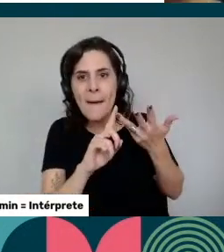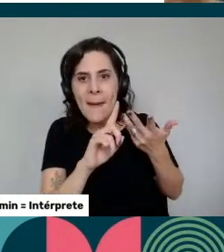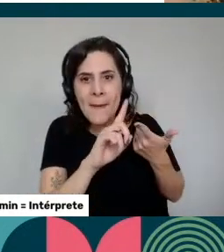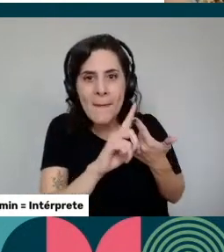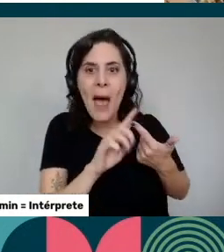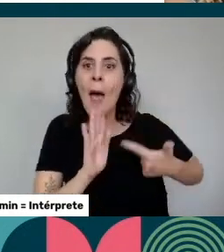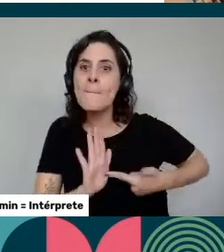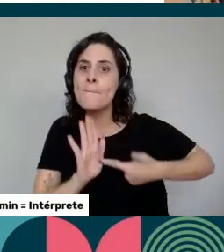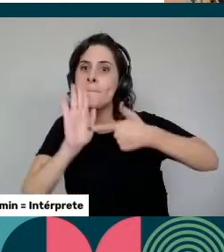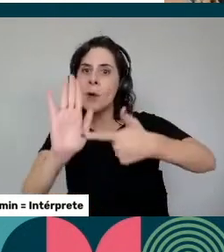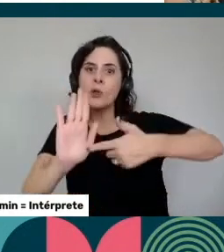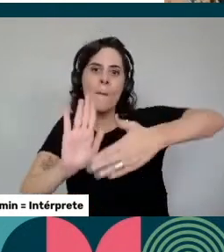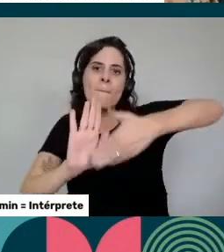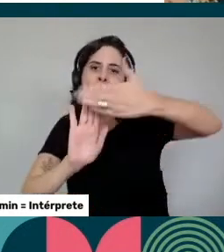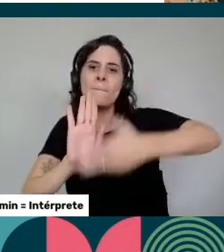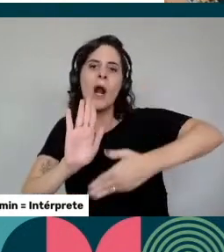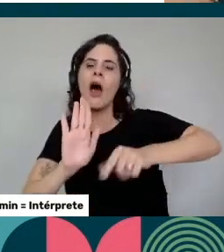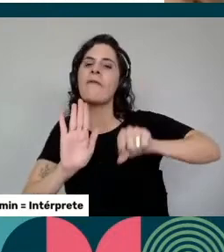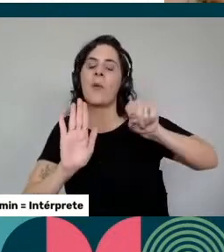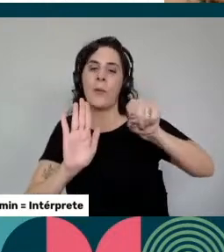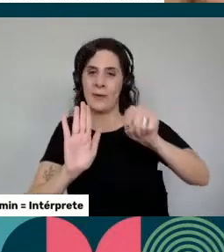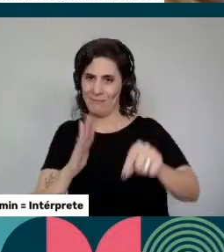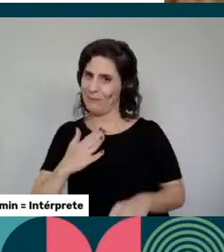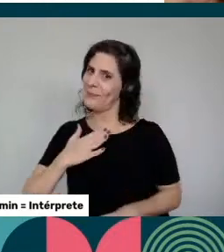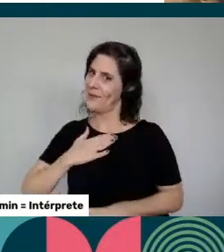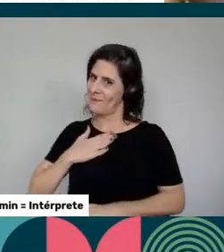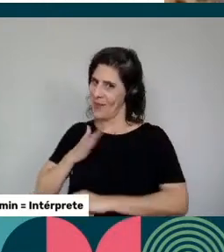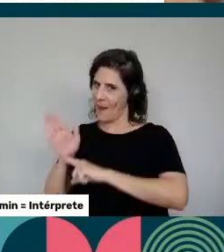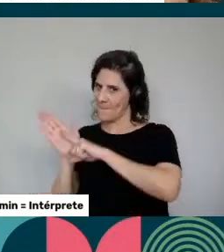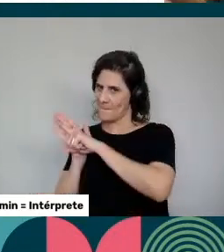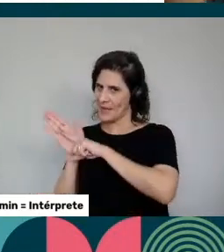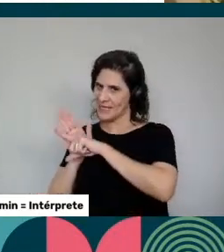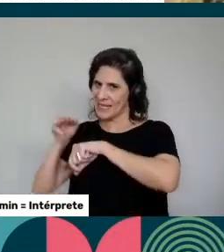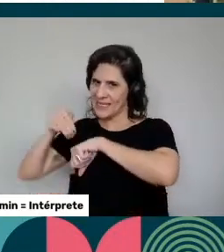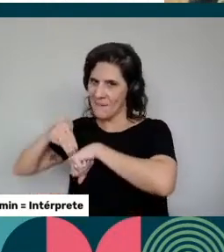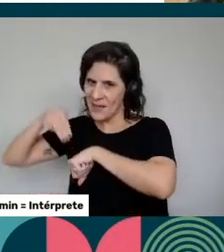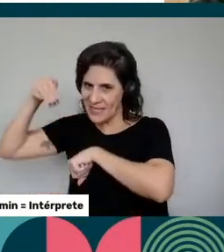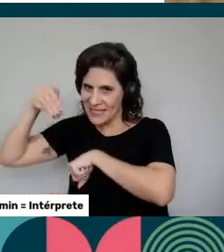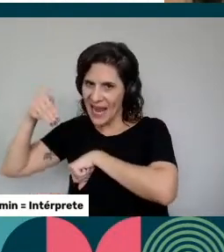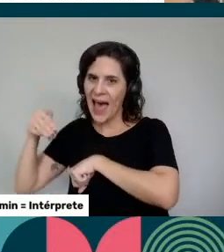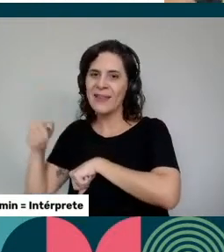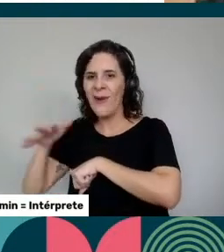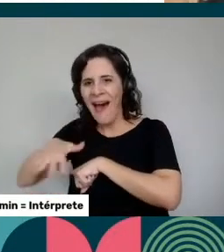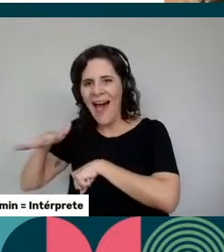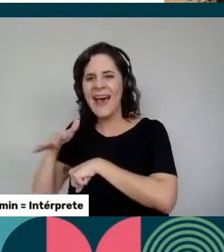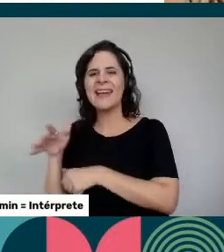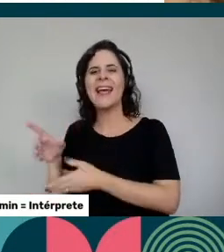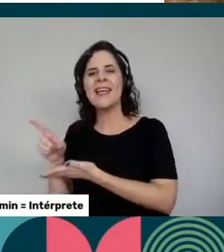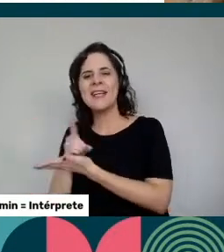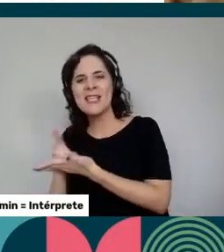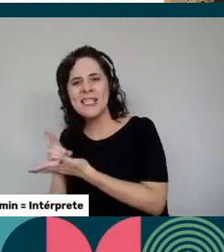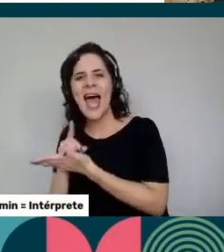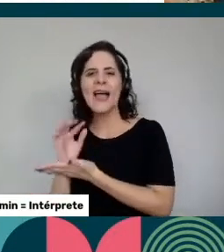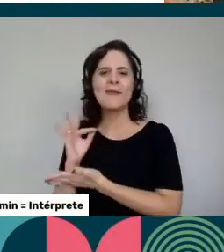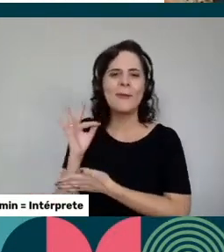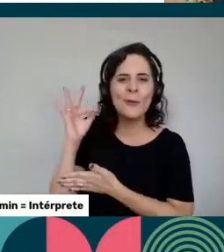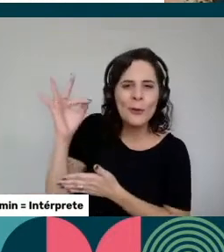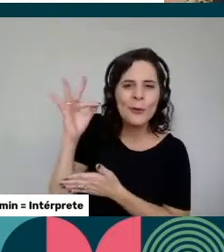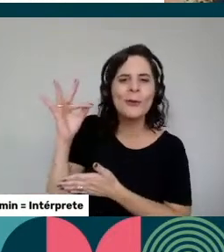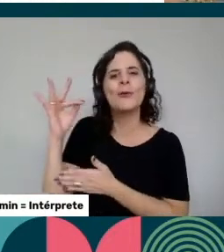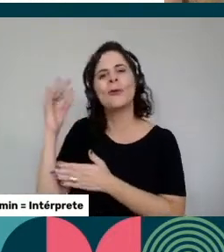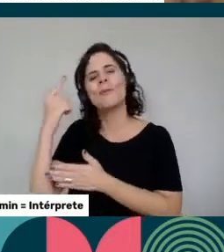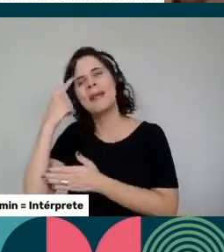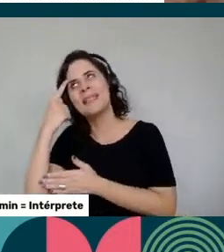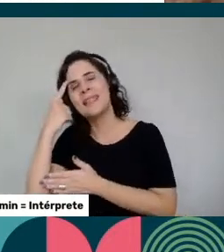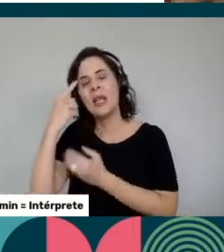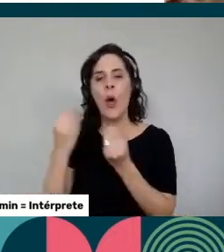aquilo que também, durante o meu mestrado, nessa investigação de design de futuros e pensando nessa